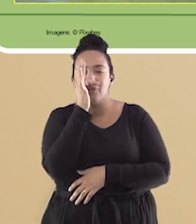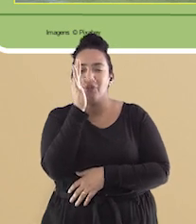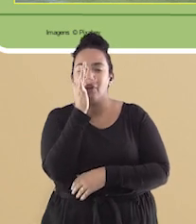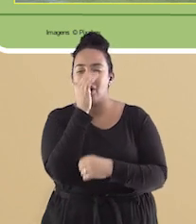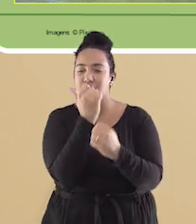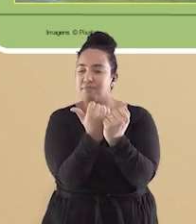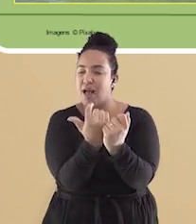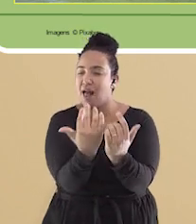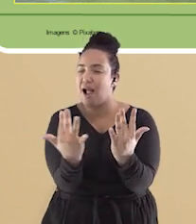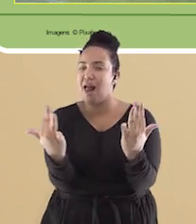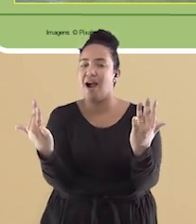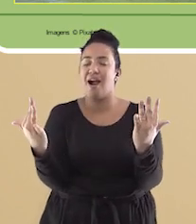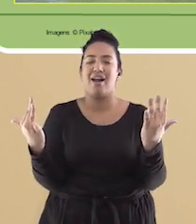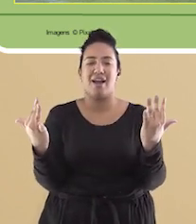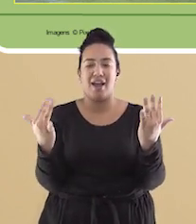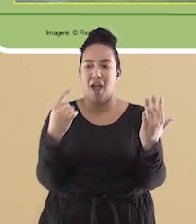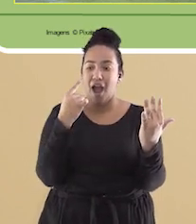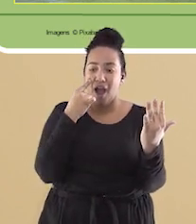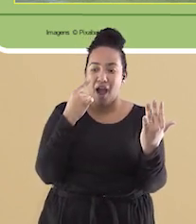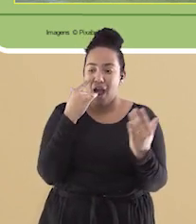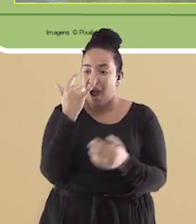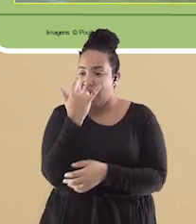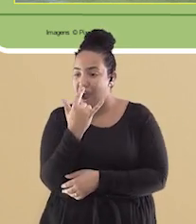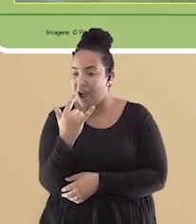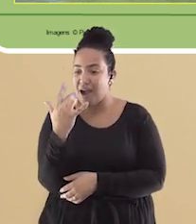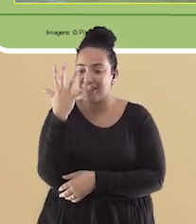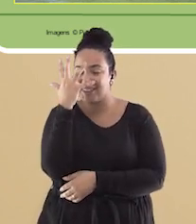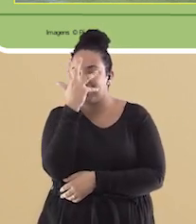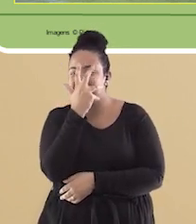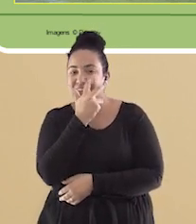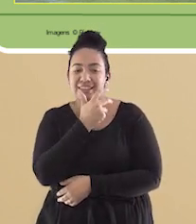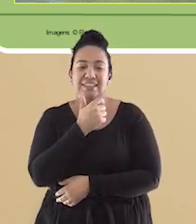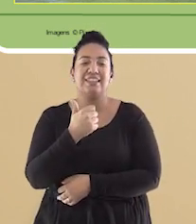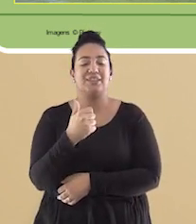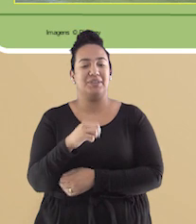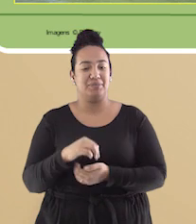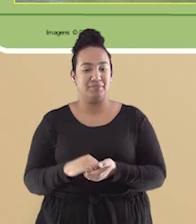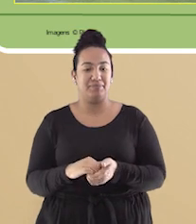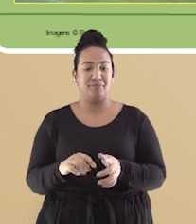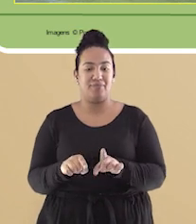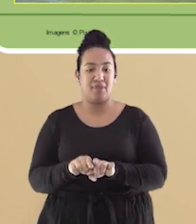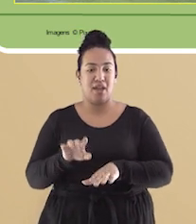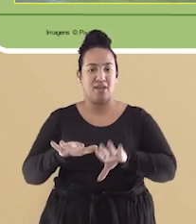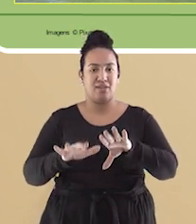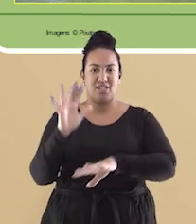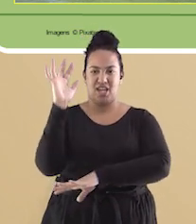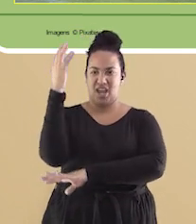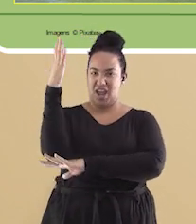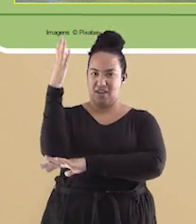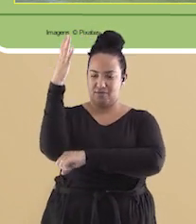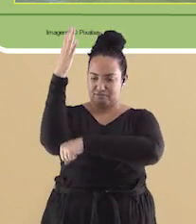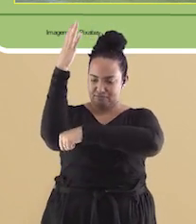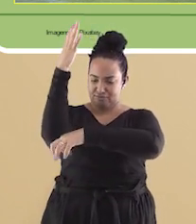com muitas árvores. Observando as raízes ressaltadas das árvores de manguezais e